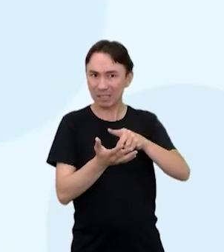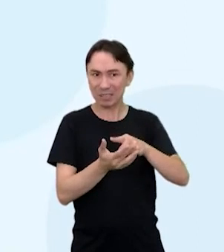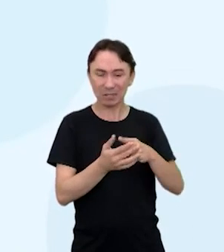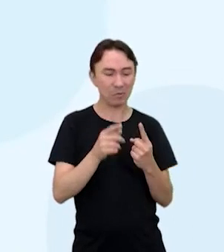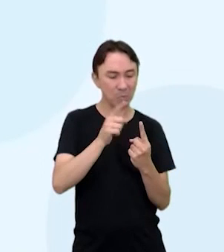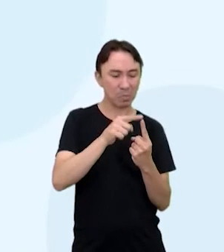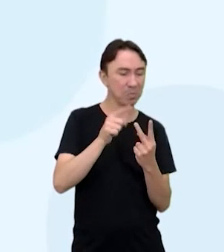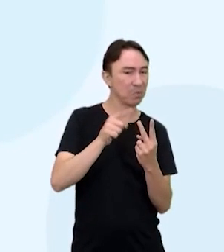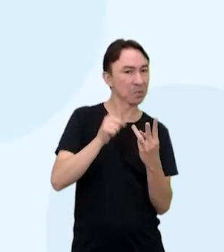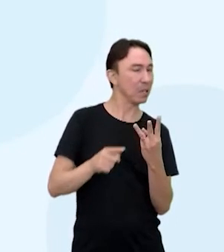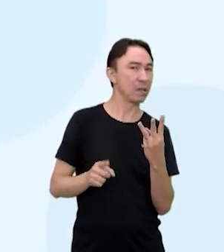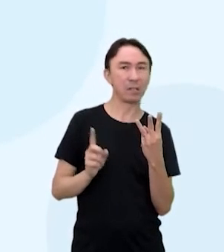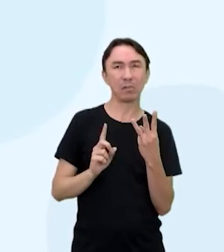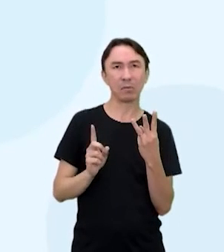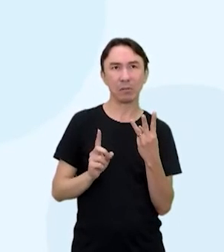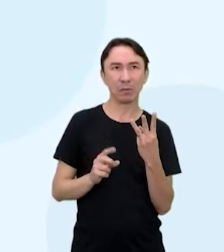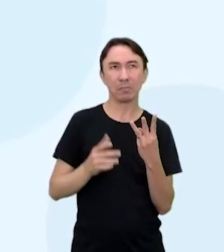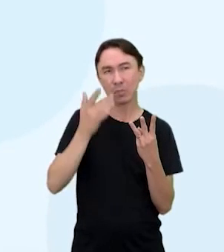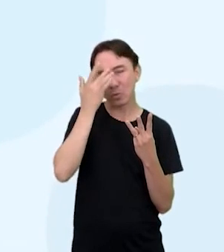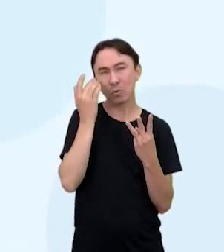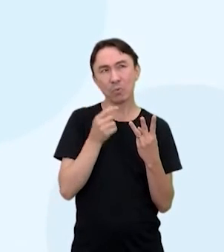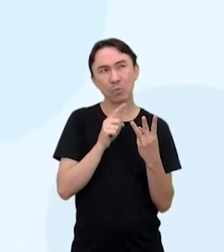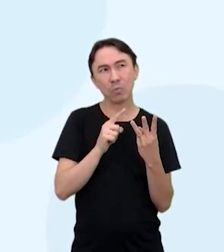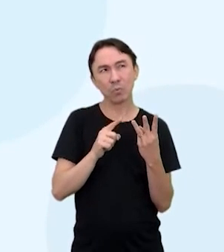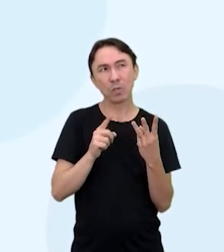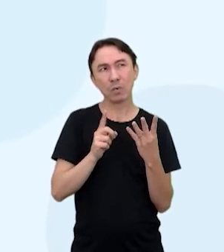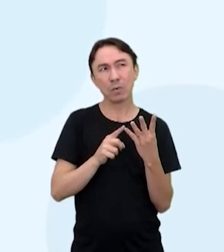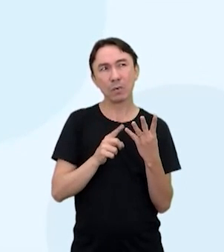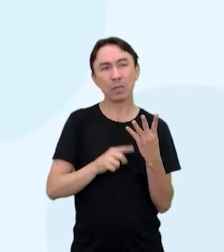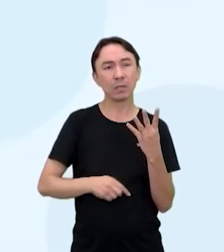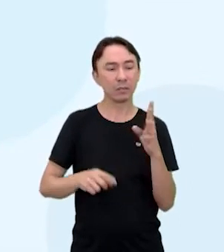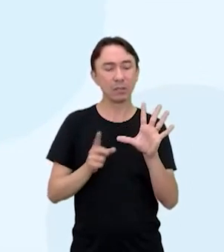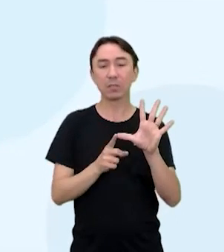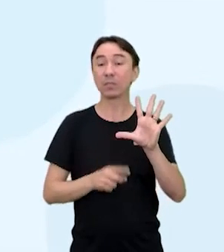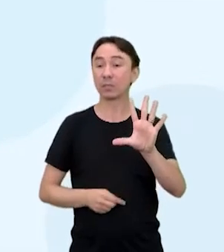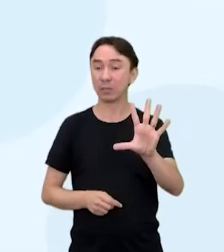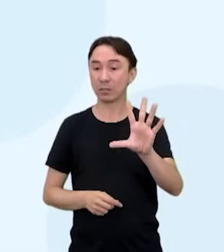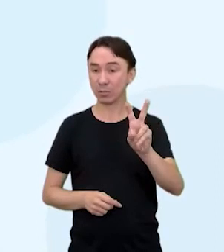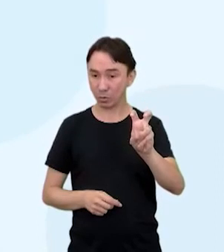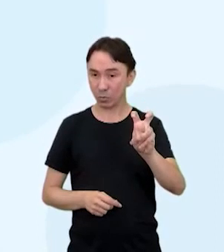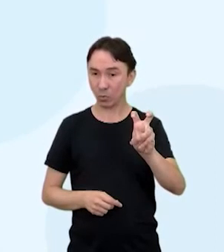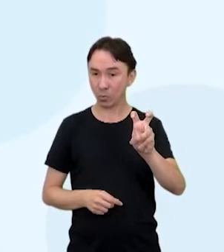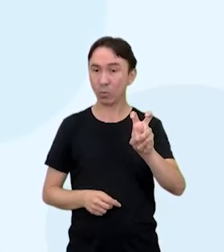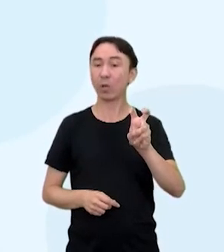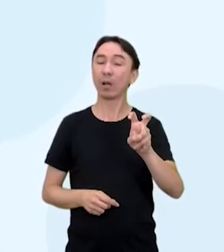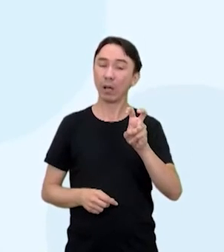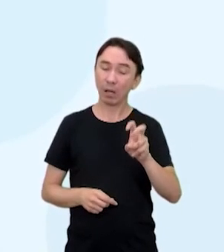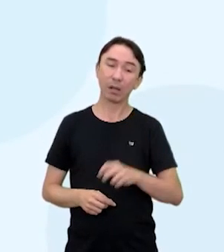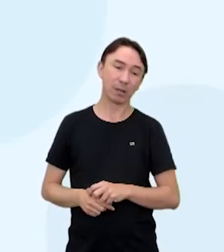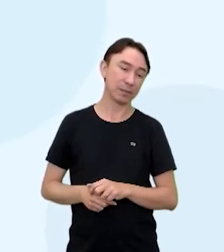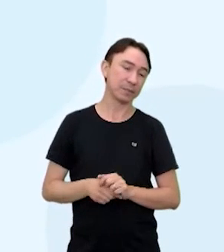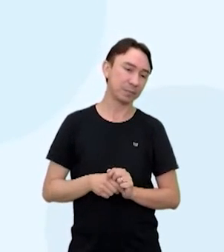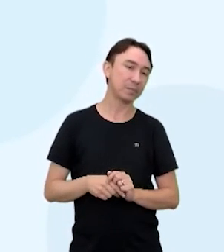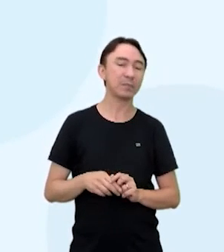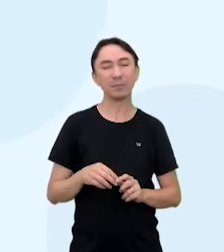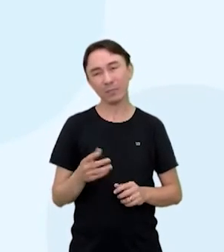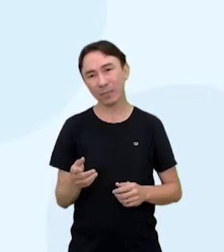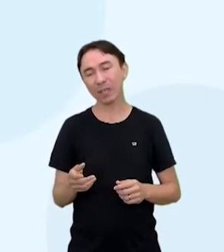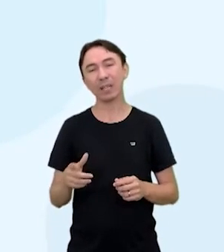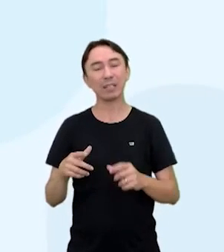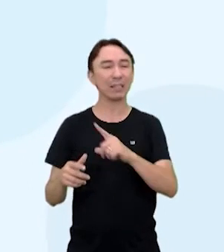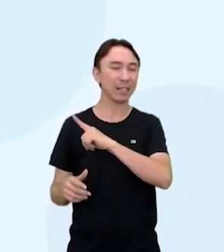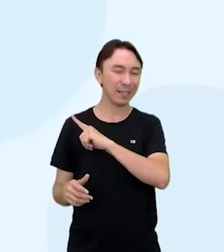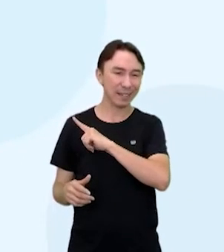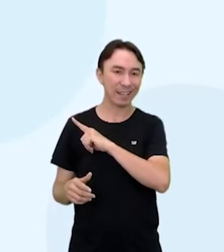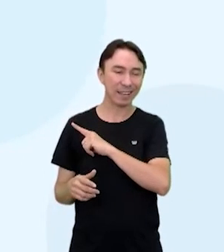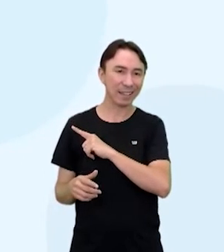são 5 pessoas. E elas estão em formas bem, às vezes, torcidas. Você